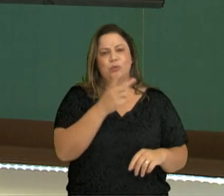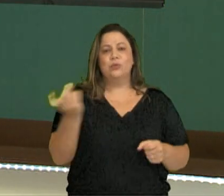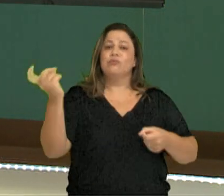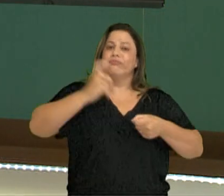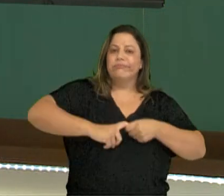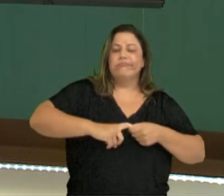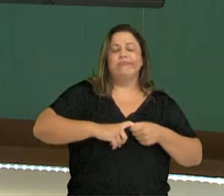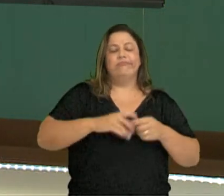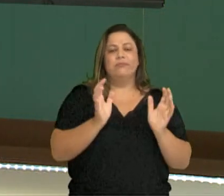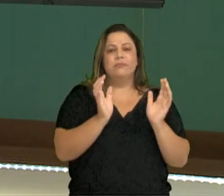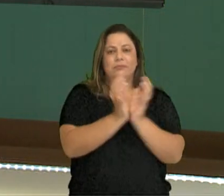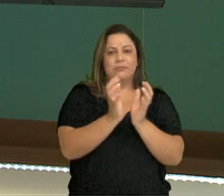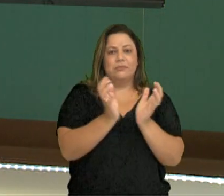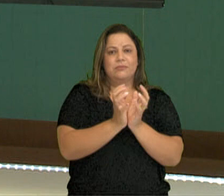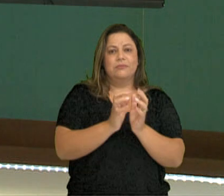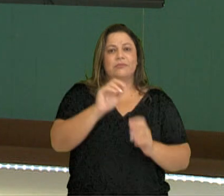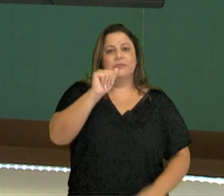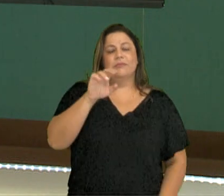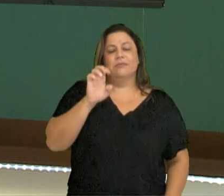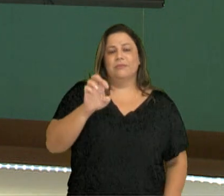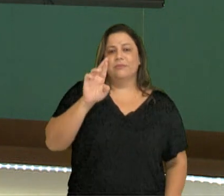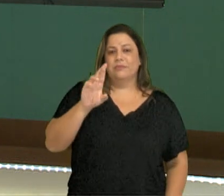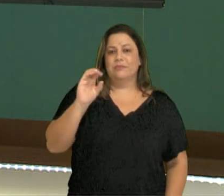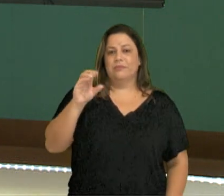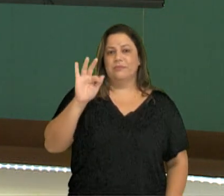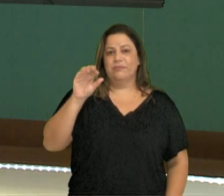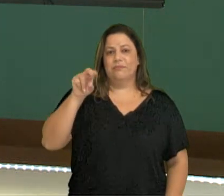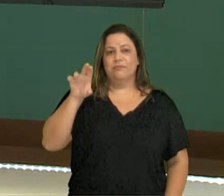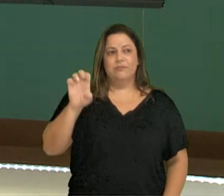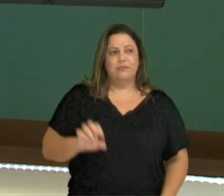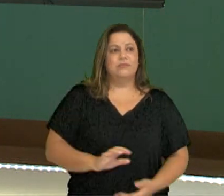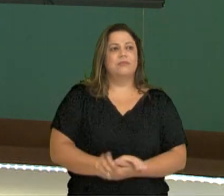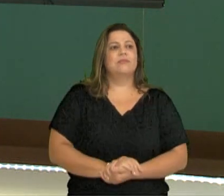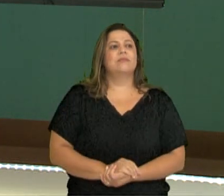à classificação dos aerofones.